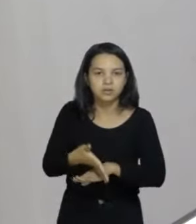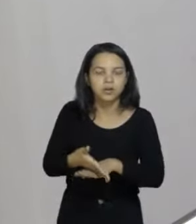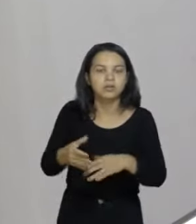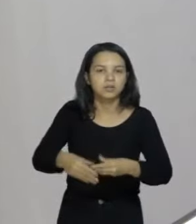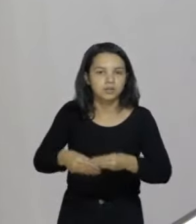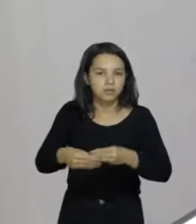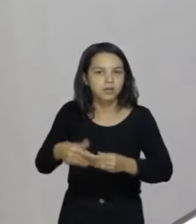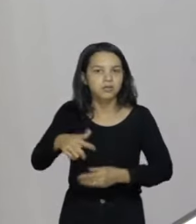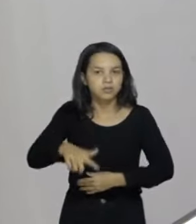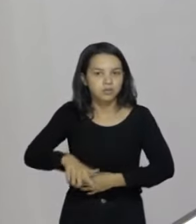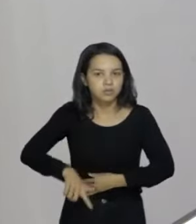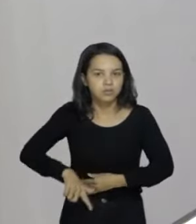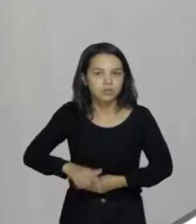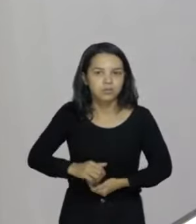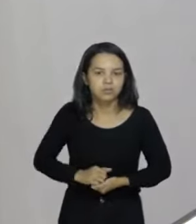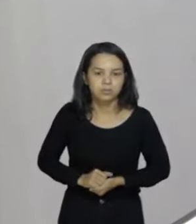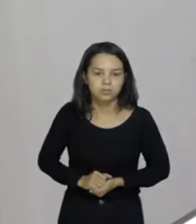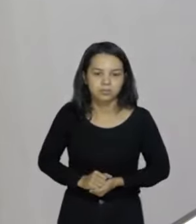vez